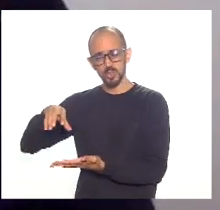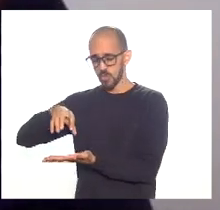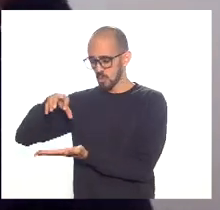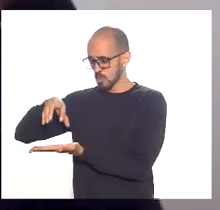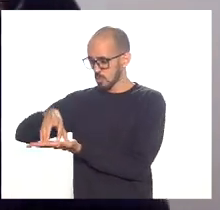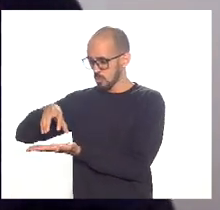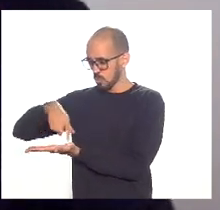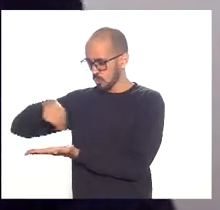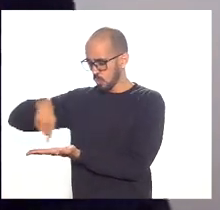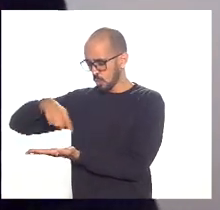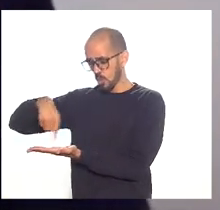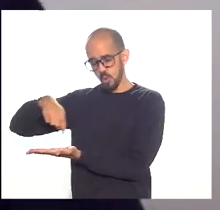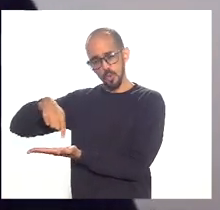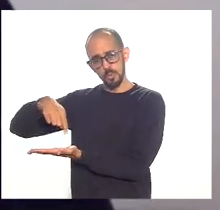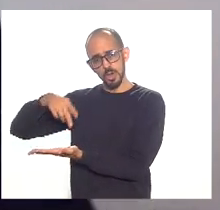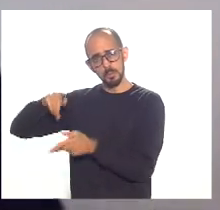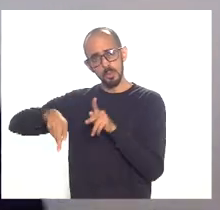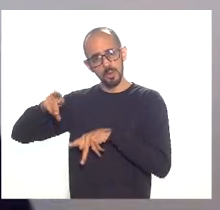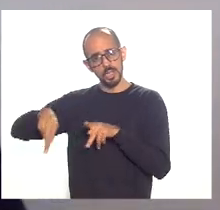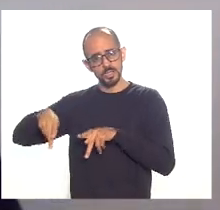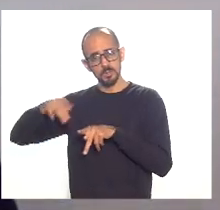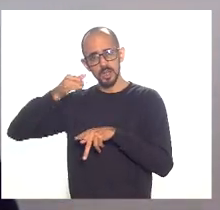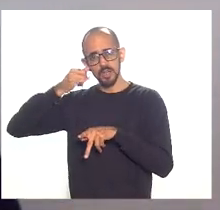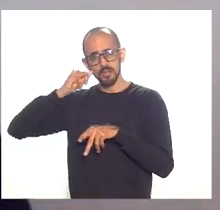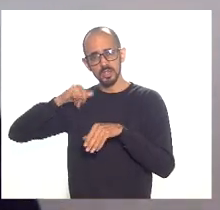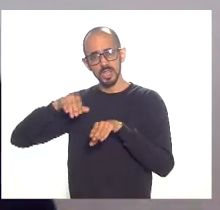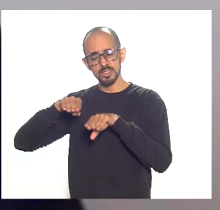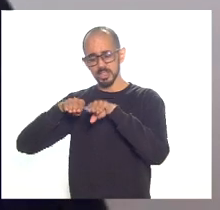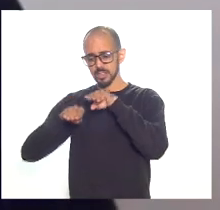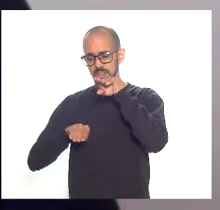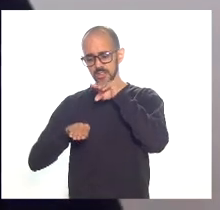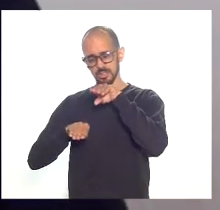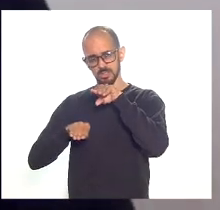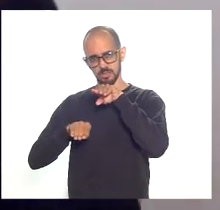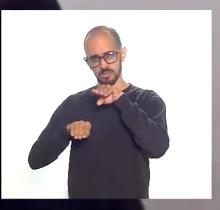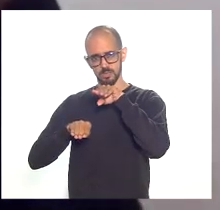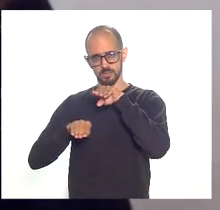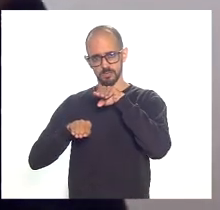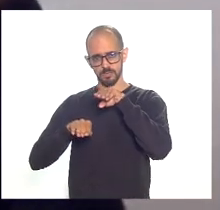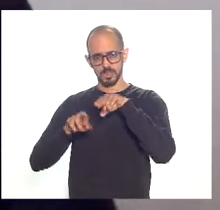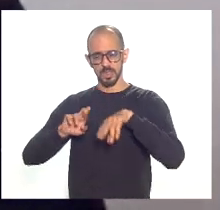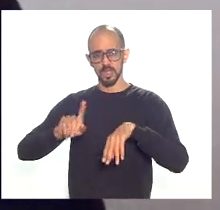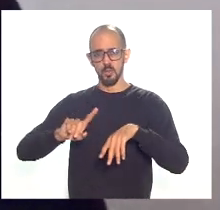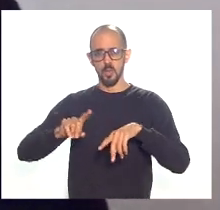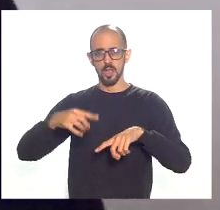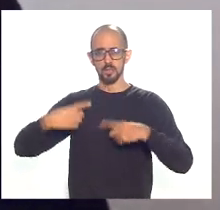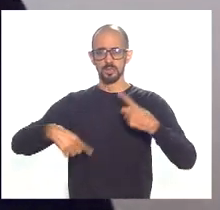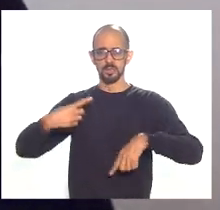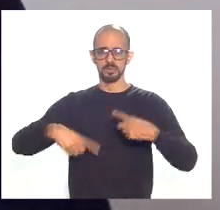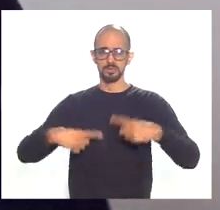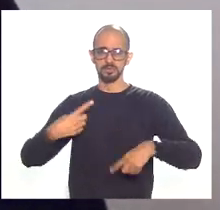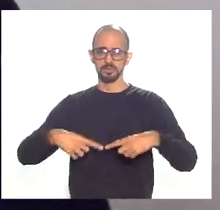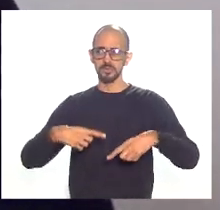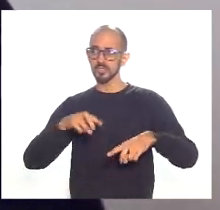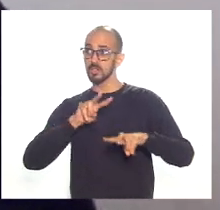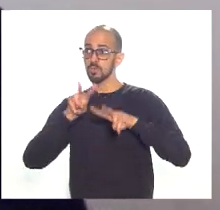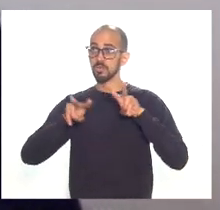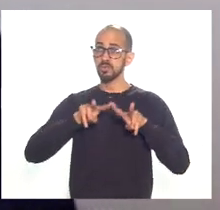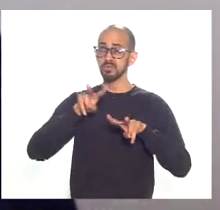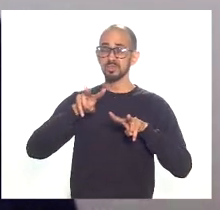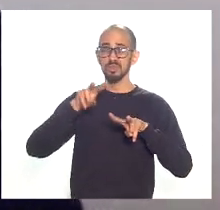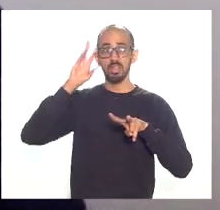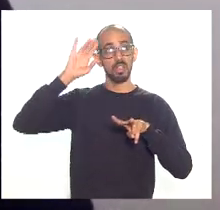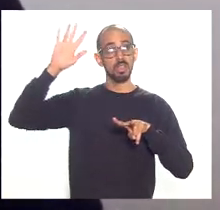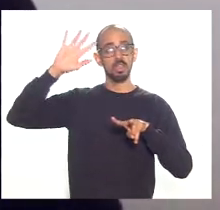população e, com isso, sanar desigualdades na nossa população. Então, aqui não é um debate divisionista, mas um